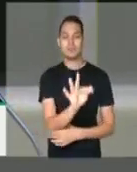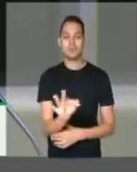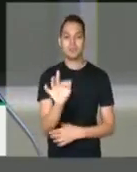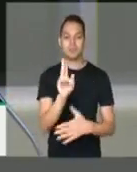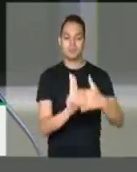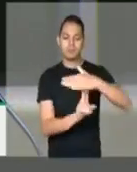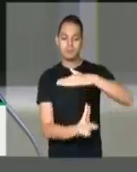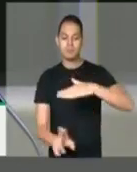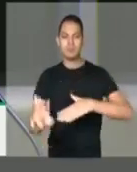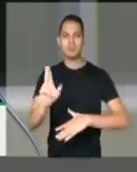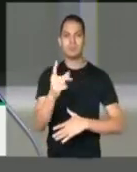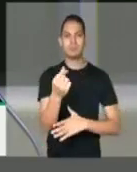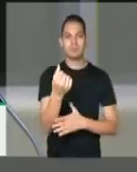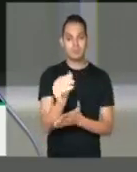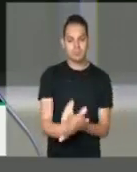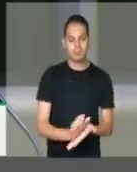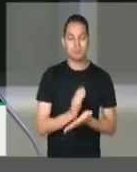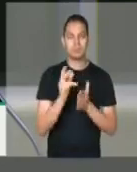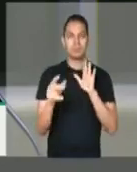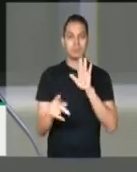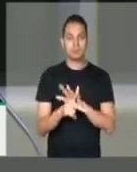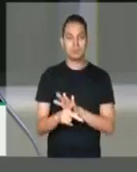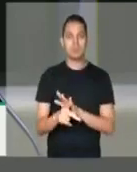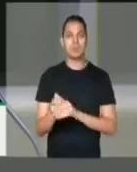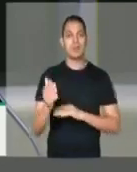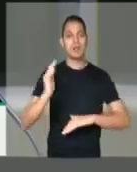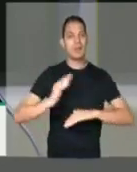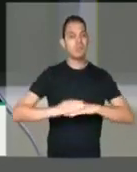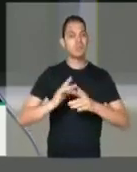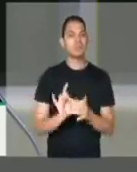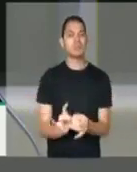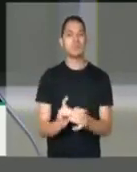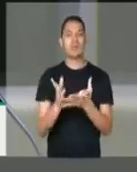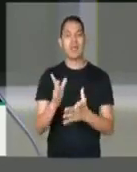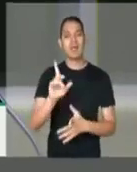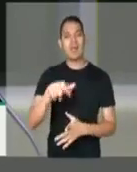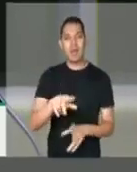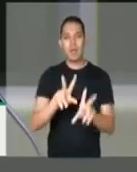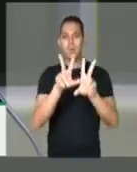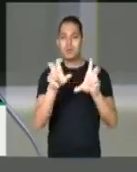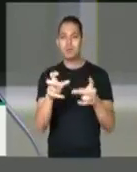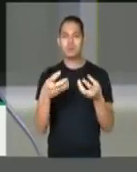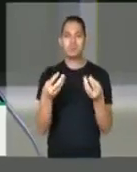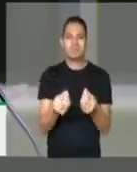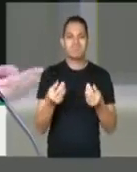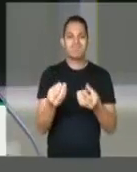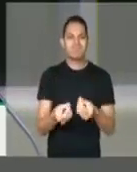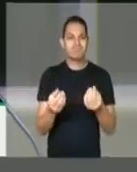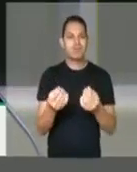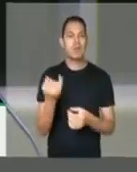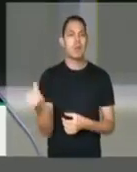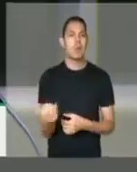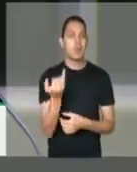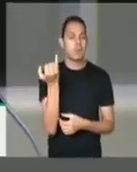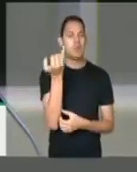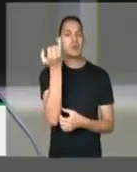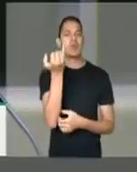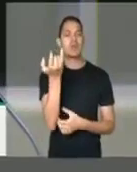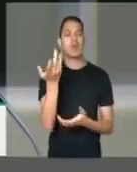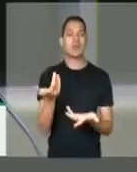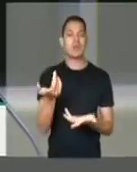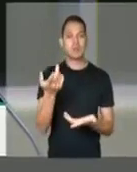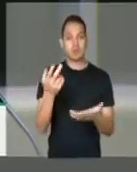com seus recursos próprios. E essa é uma questão muito sensível, na medida em que é muito justo que as